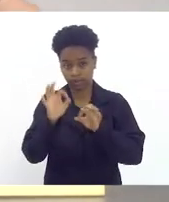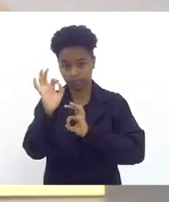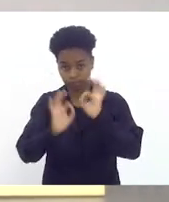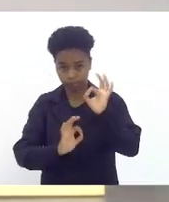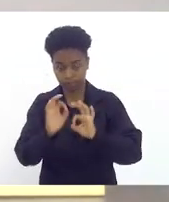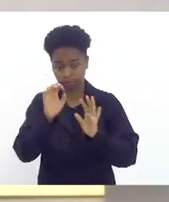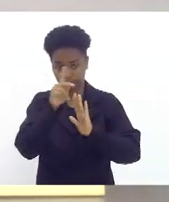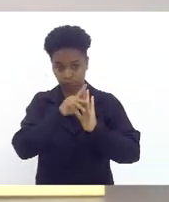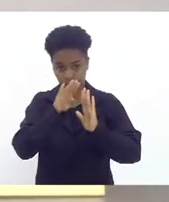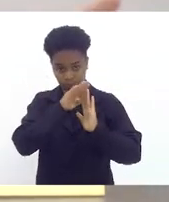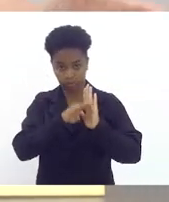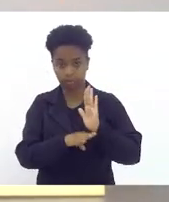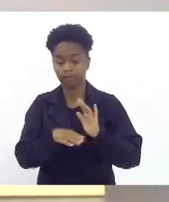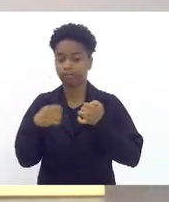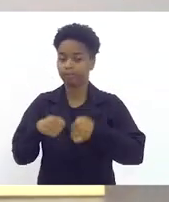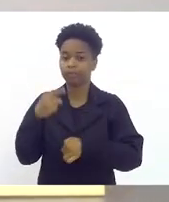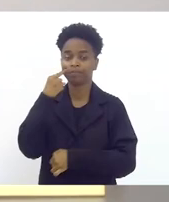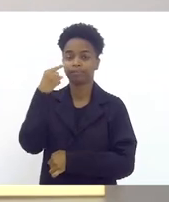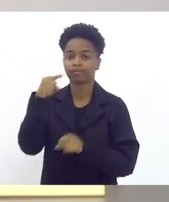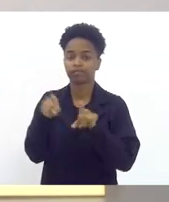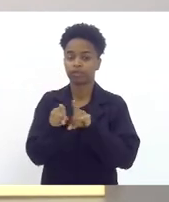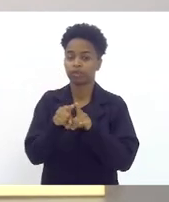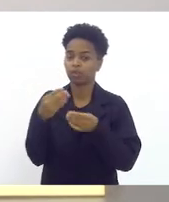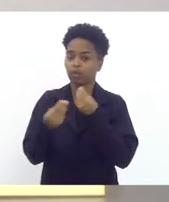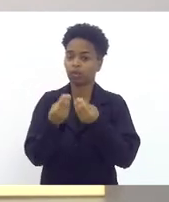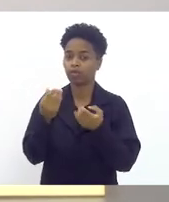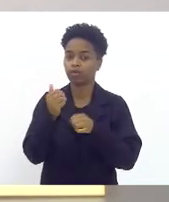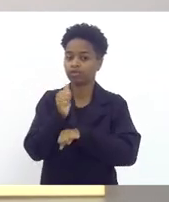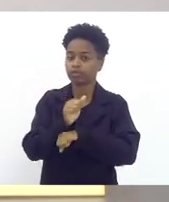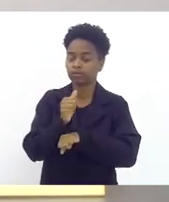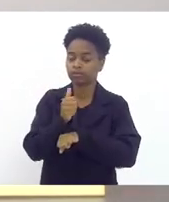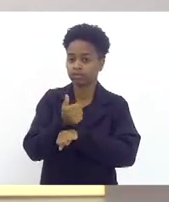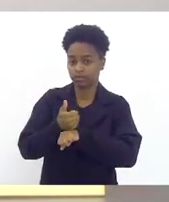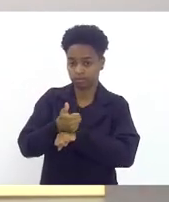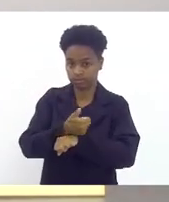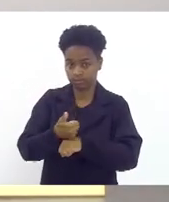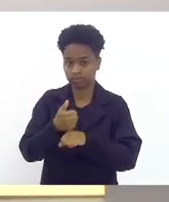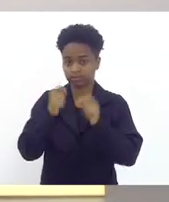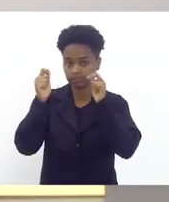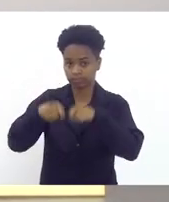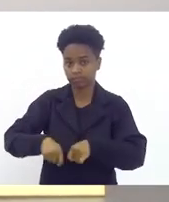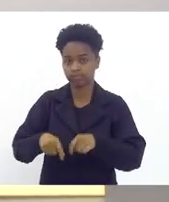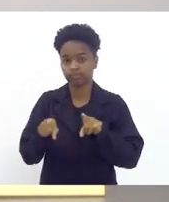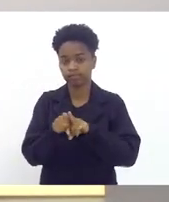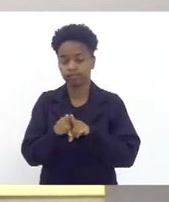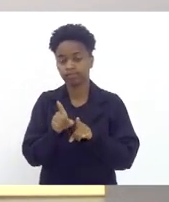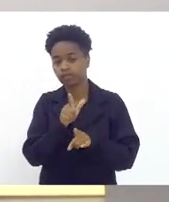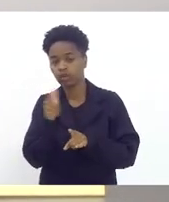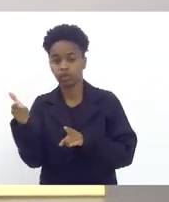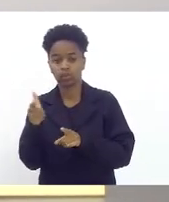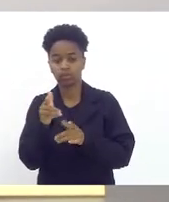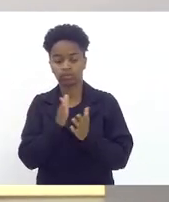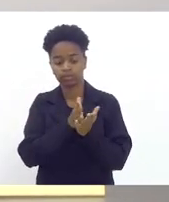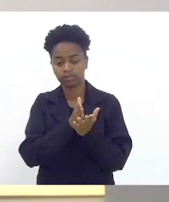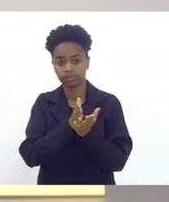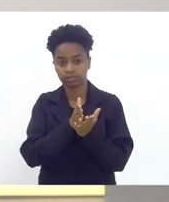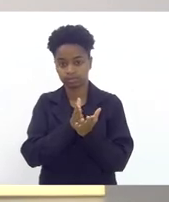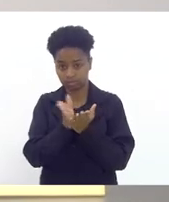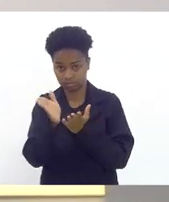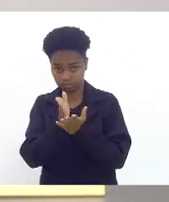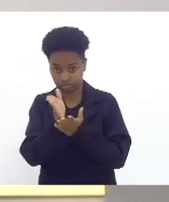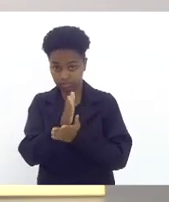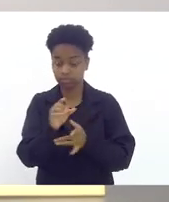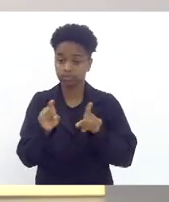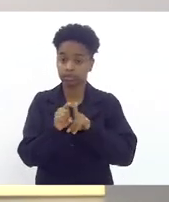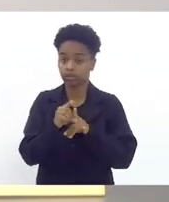também pensar nessa capacitação e nesse fortalecimento Então essa esse é o outro eixo outro gargalo e também não